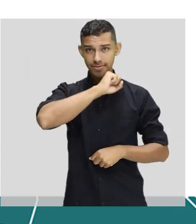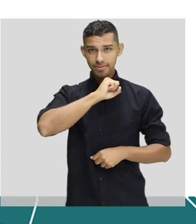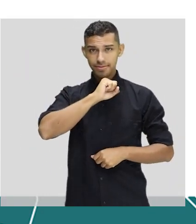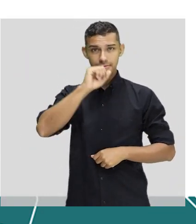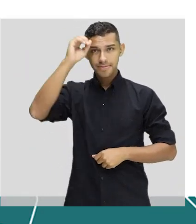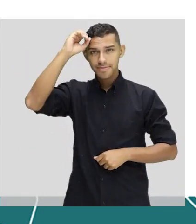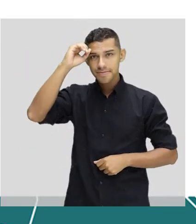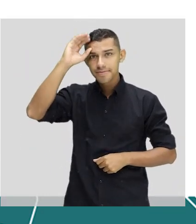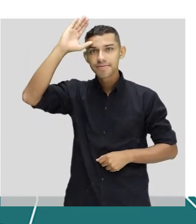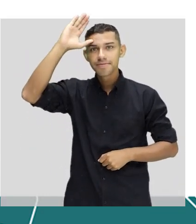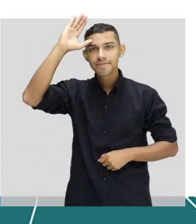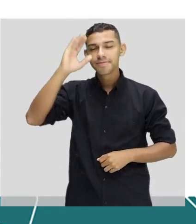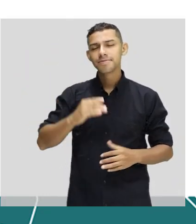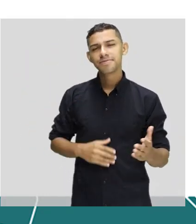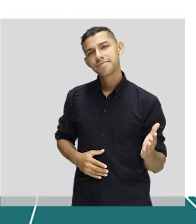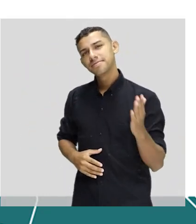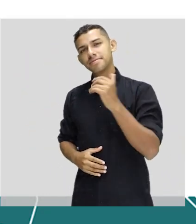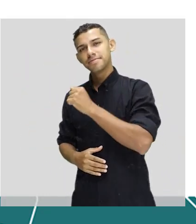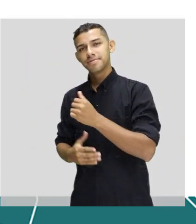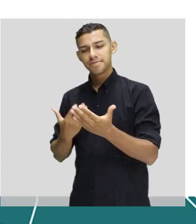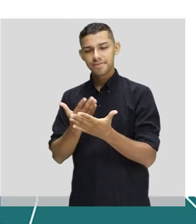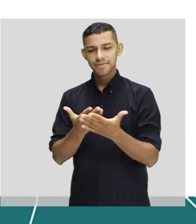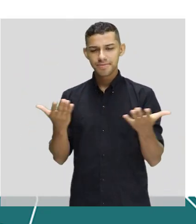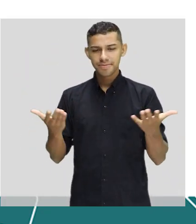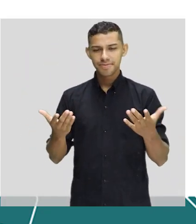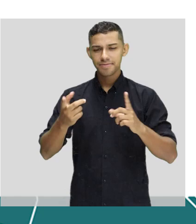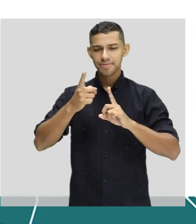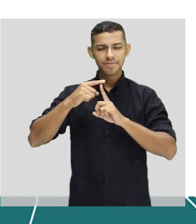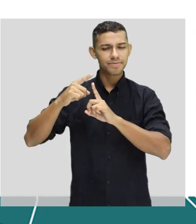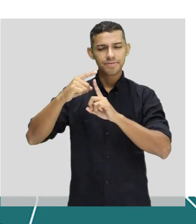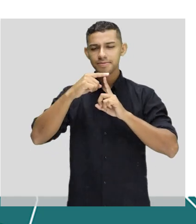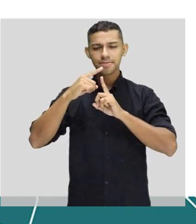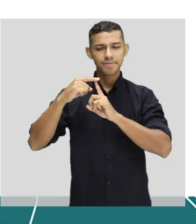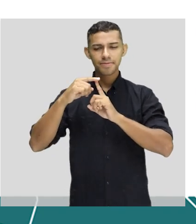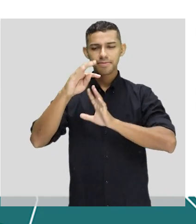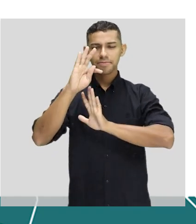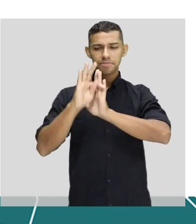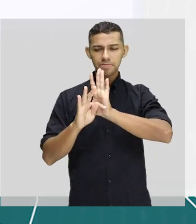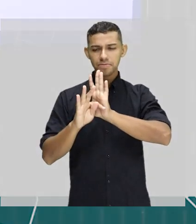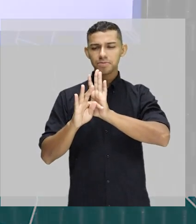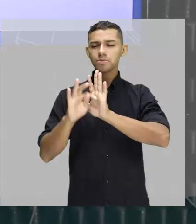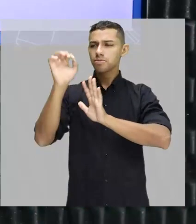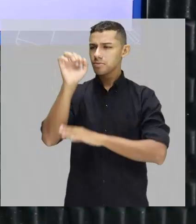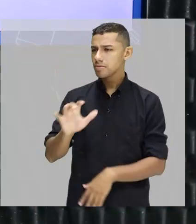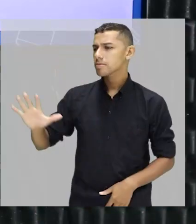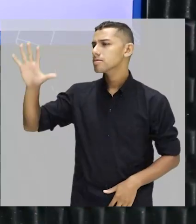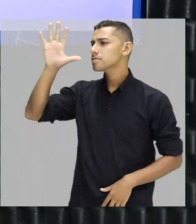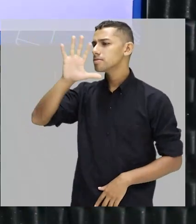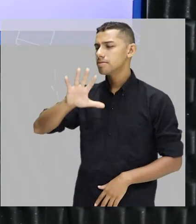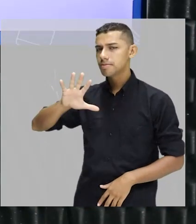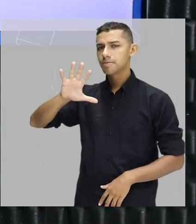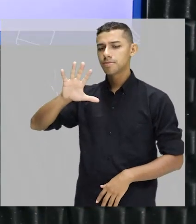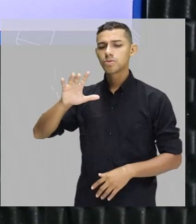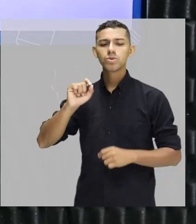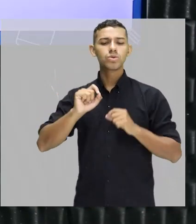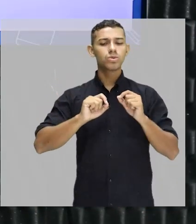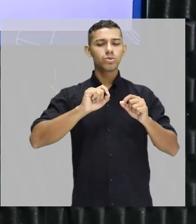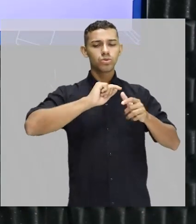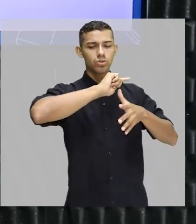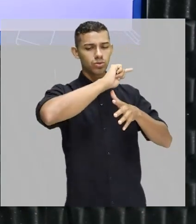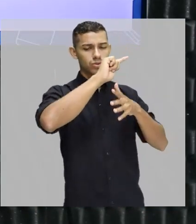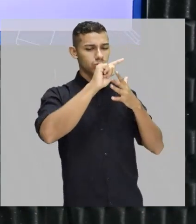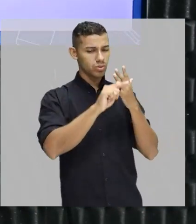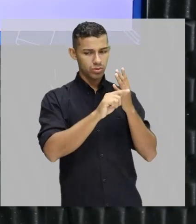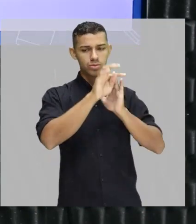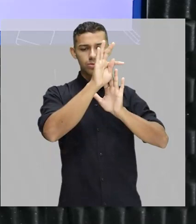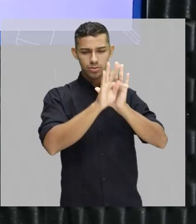tipologias textuais, de uma forma mais geral, né? Vamos ver essas tipologias, os gêneros textuais, os conceitos